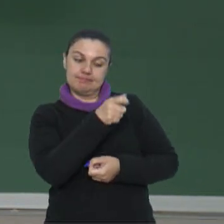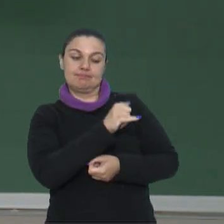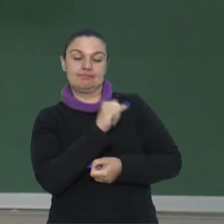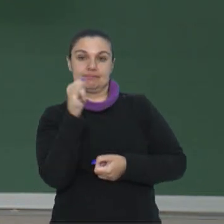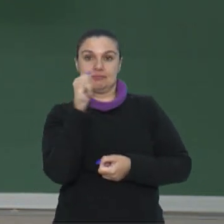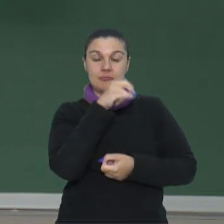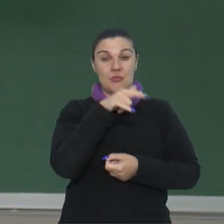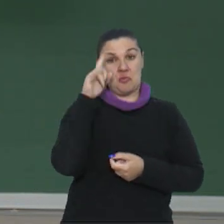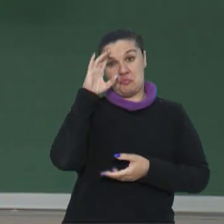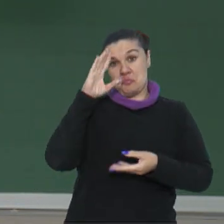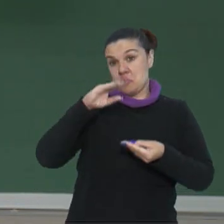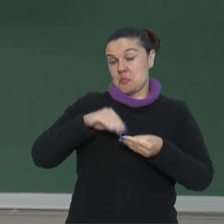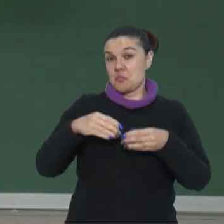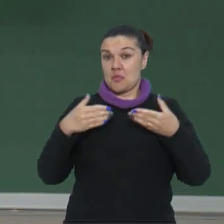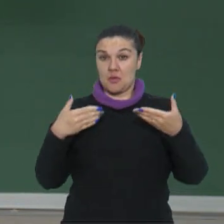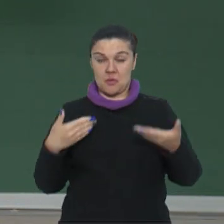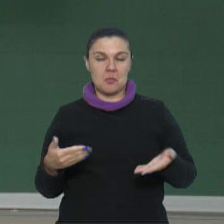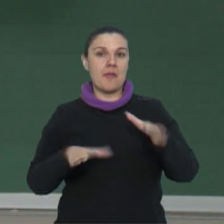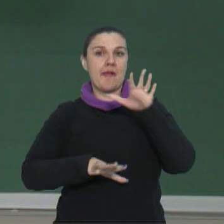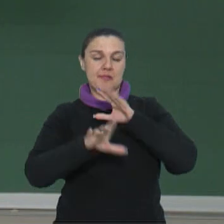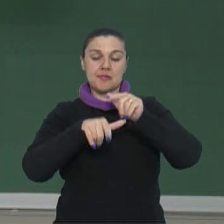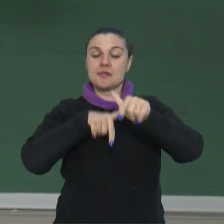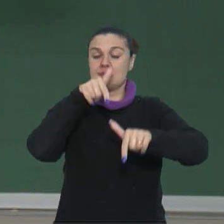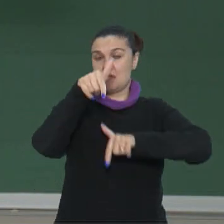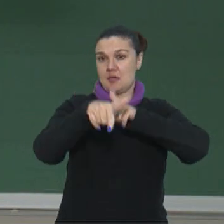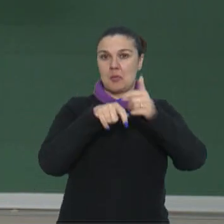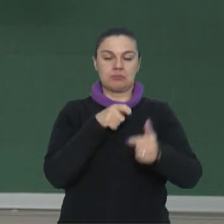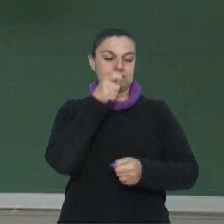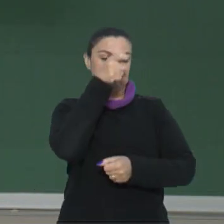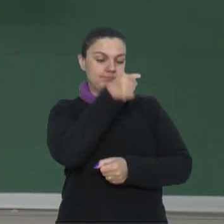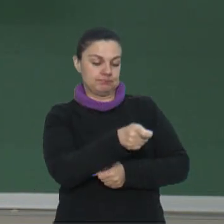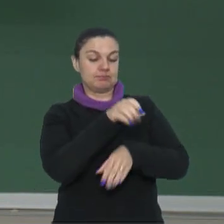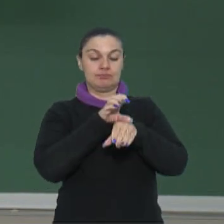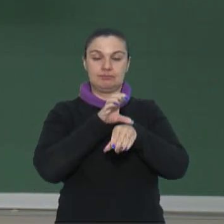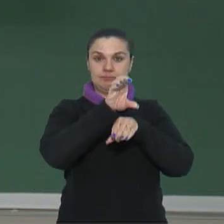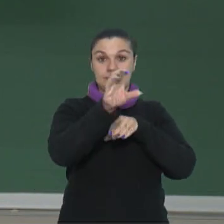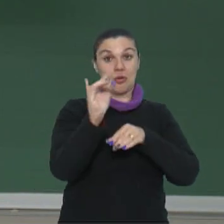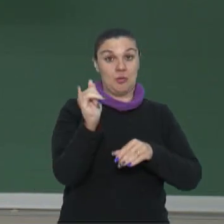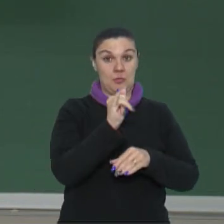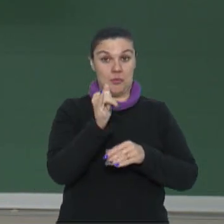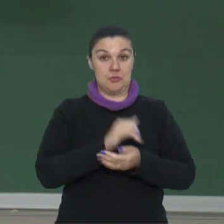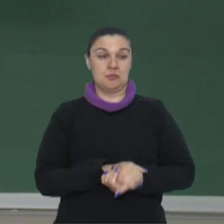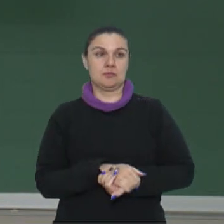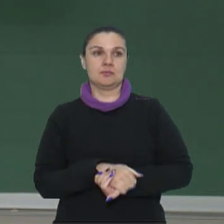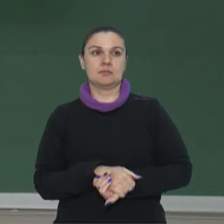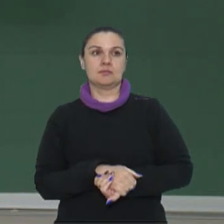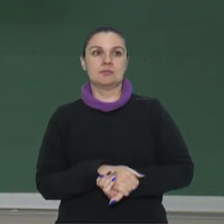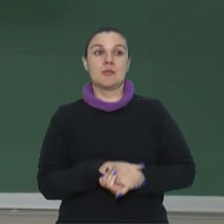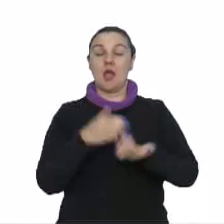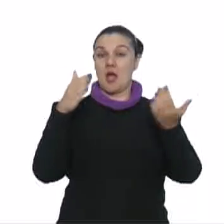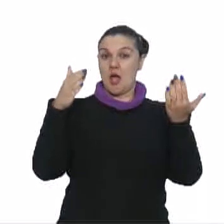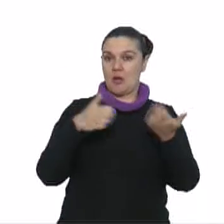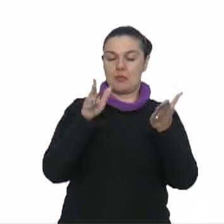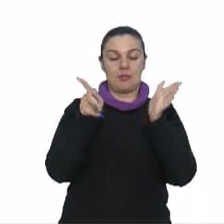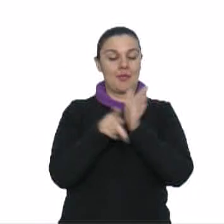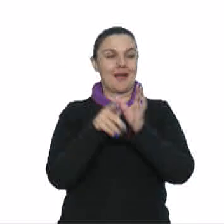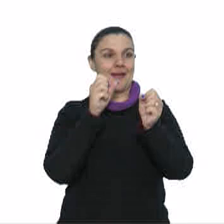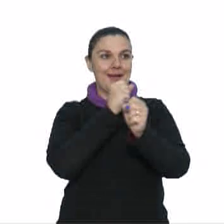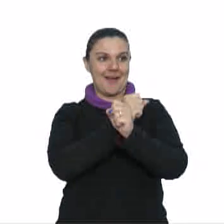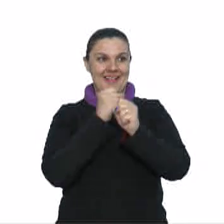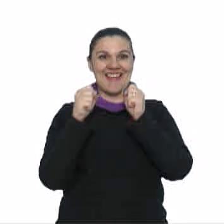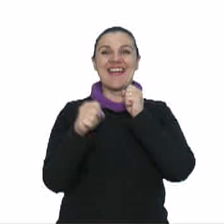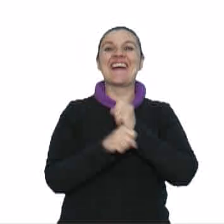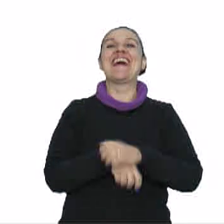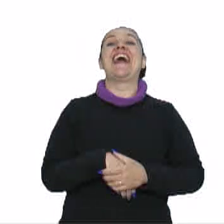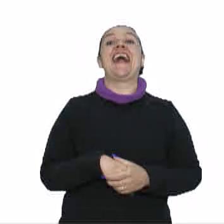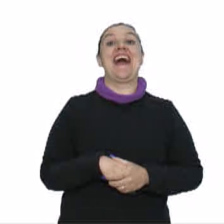eles entendam como, até mesmo como trabalho, você pode pagar em tributos. Vamos lá, fechou? Agora a sociedade.